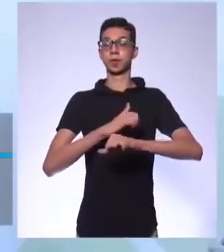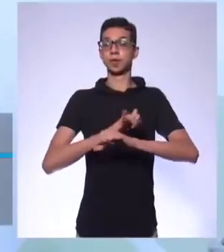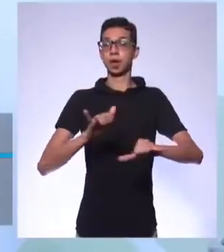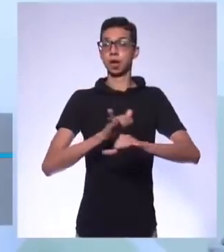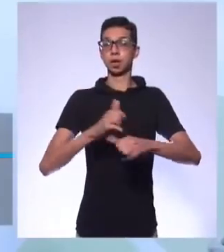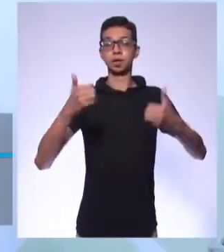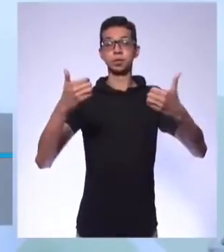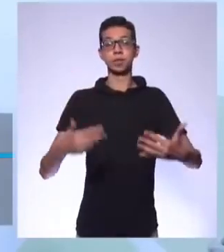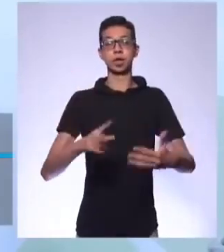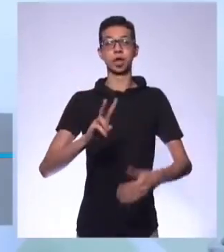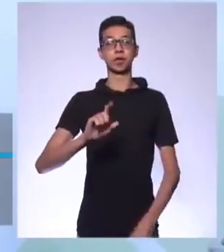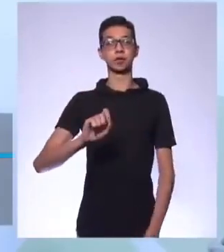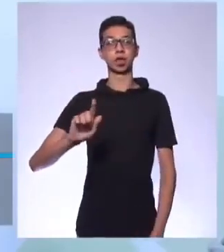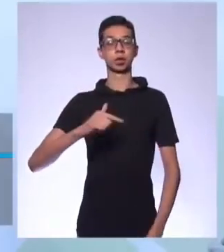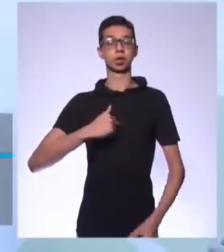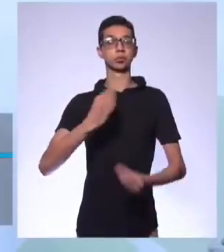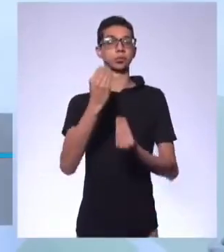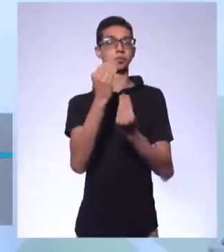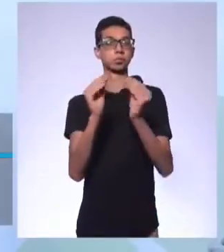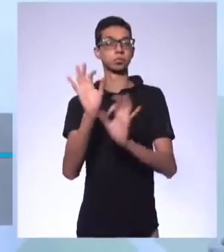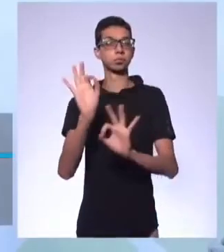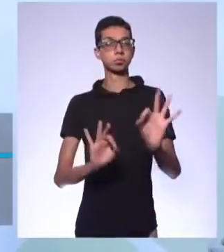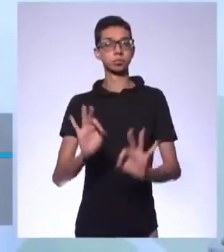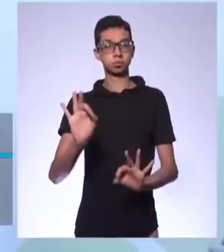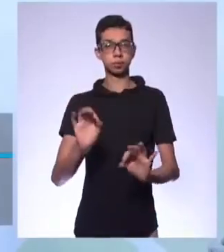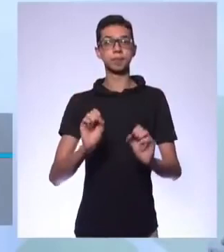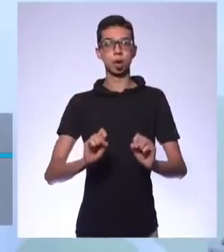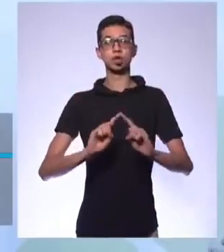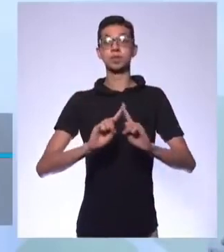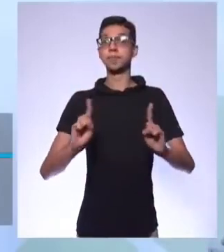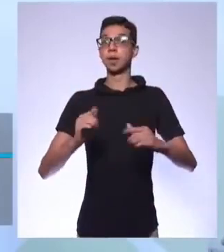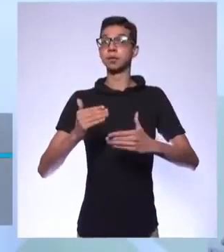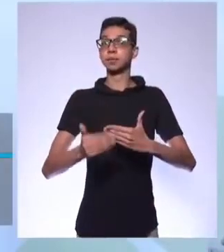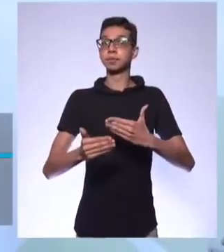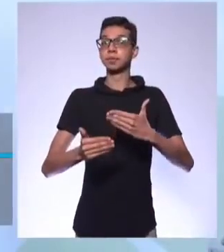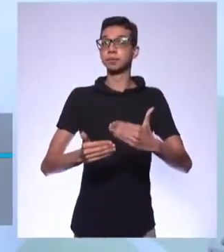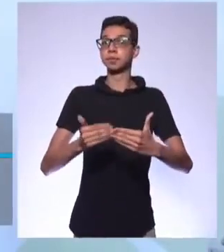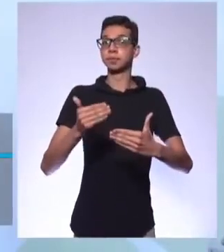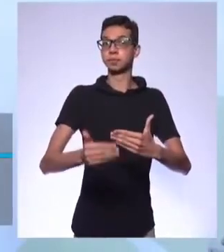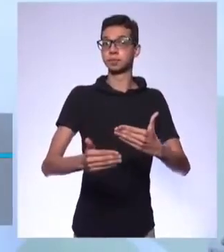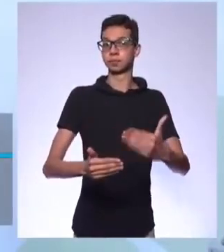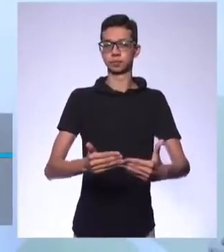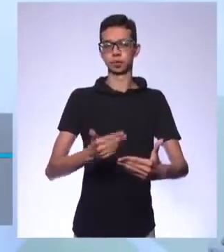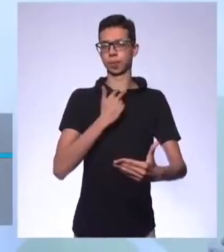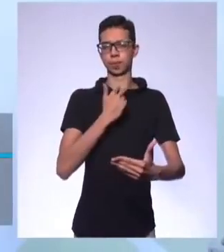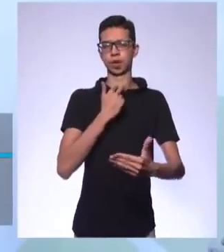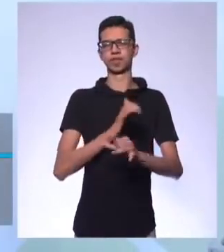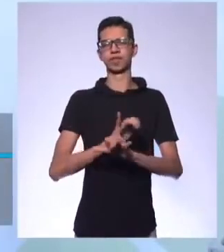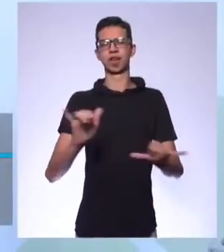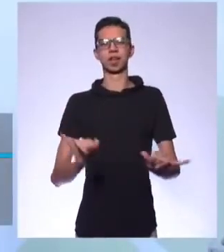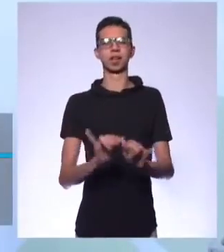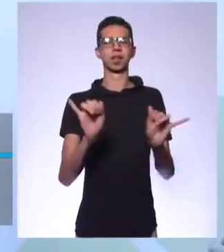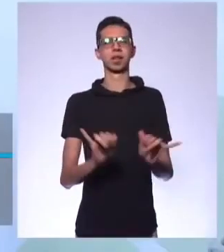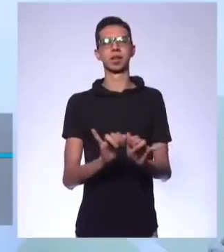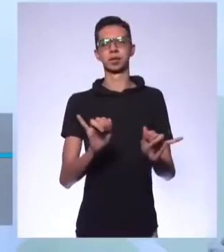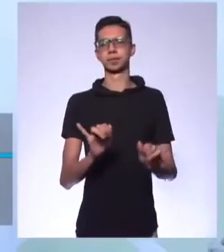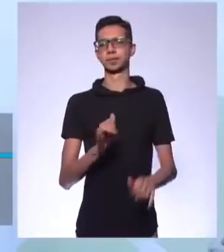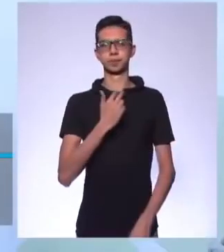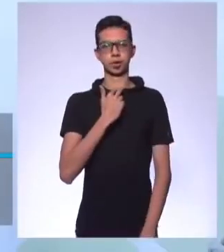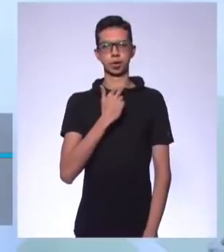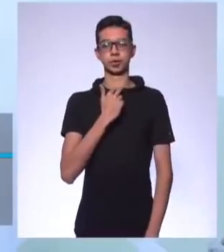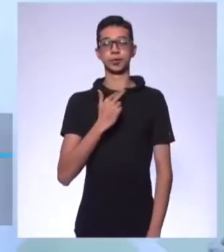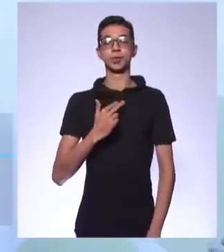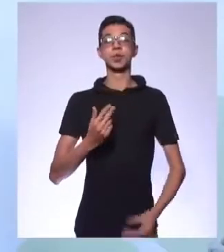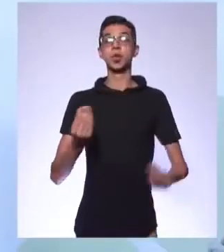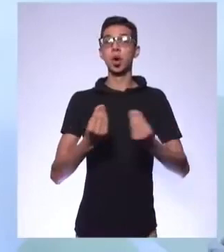isso, montando um vlog. Isso pode acontecer, mas é um processo, não é sair falando aí qualquer coisa. E onde que eu encontro